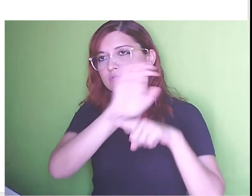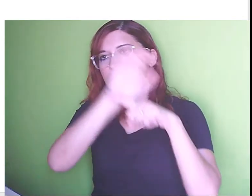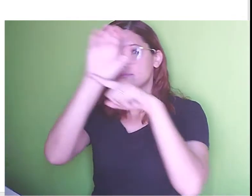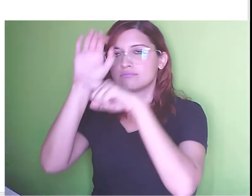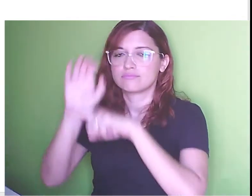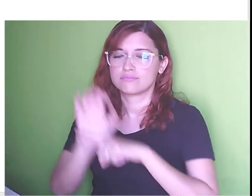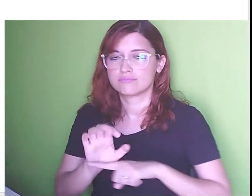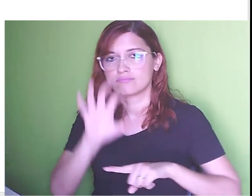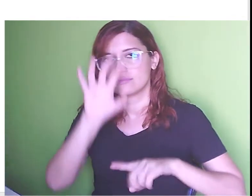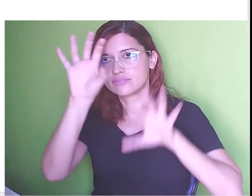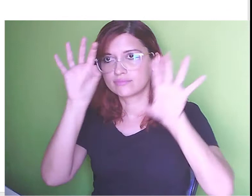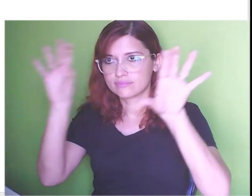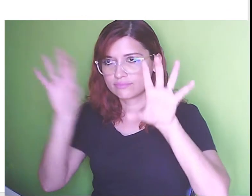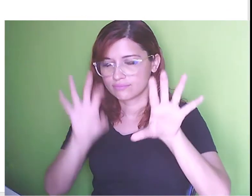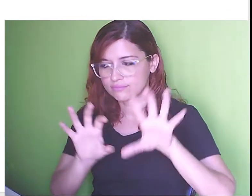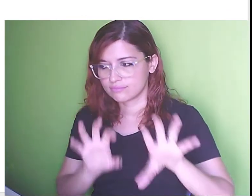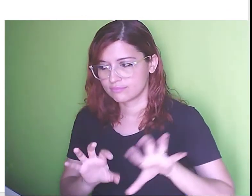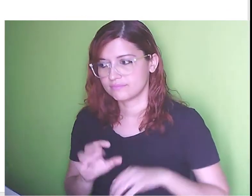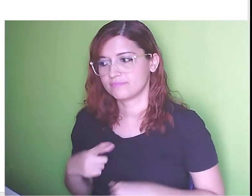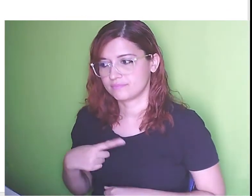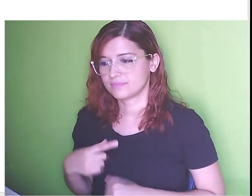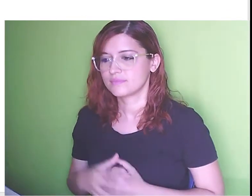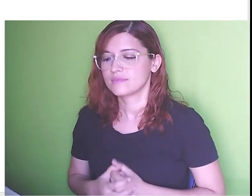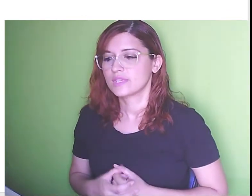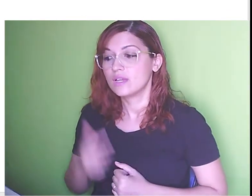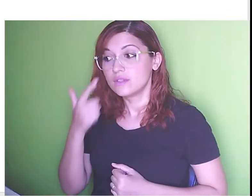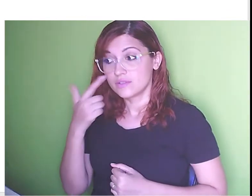que é essa divisão de estados.